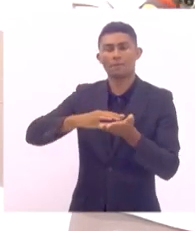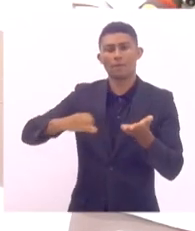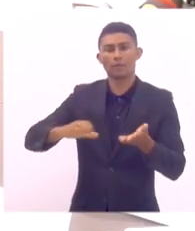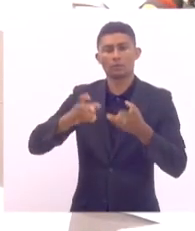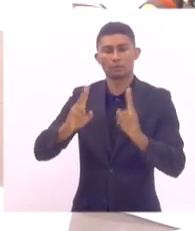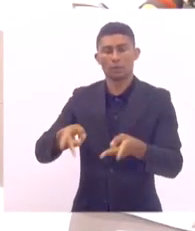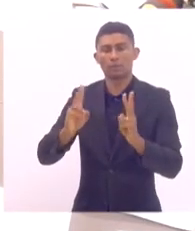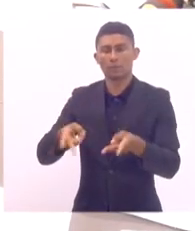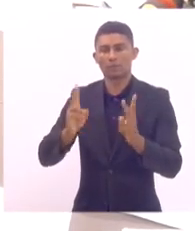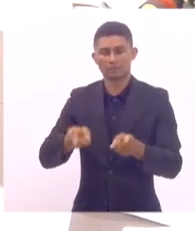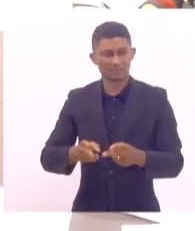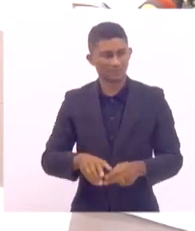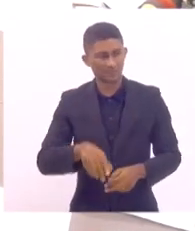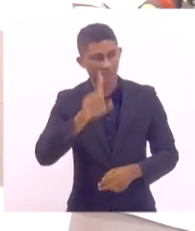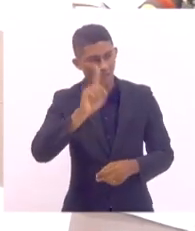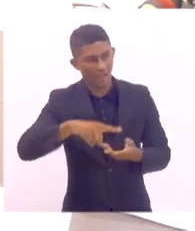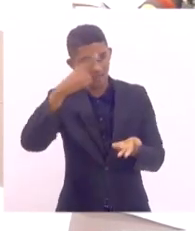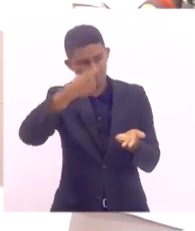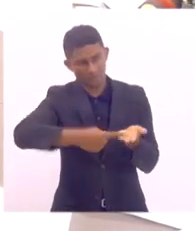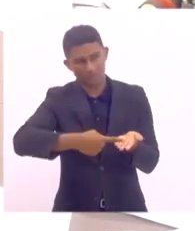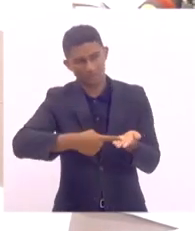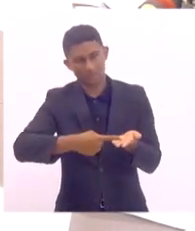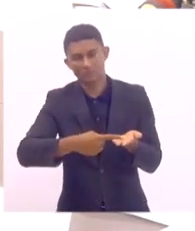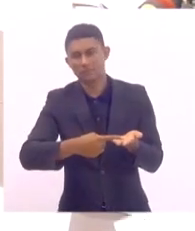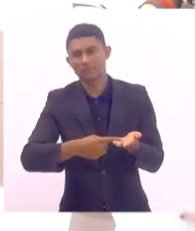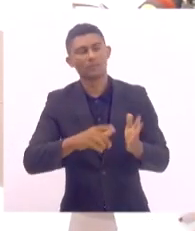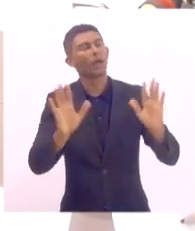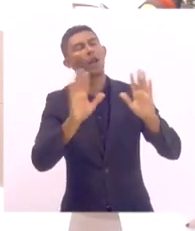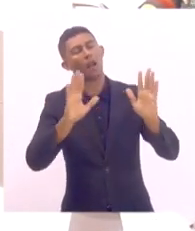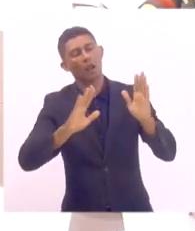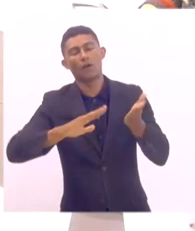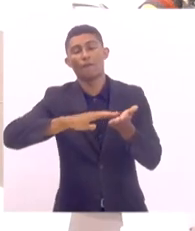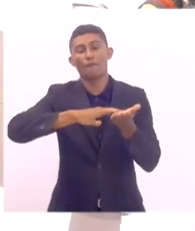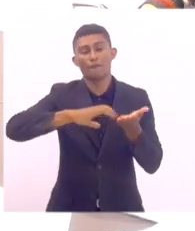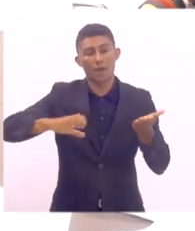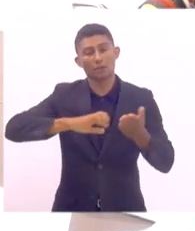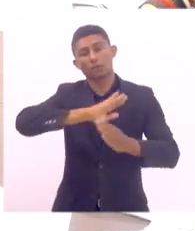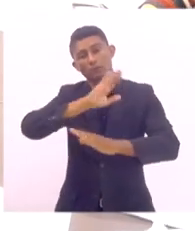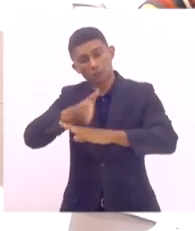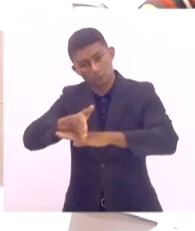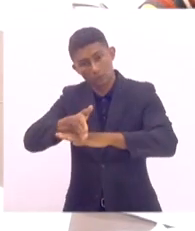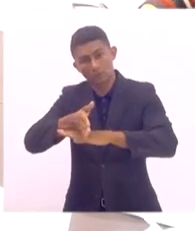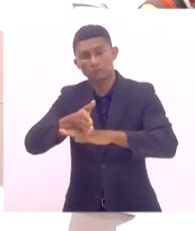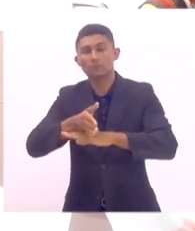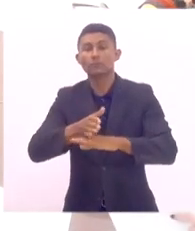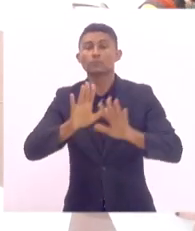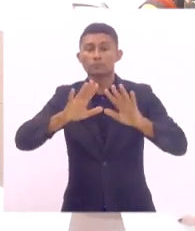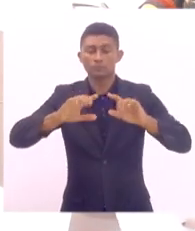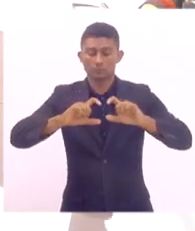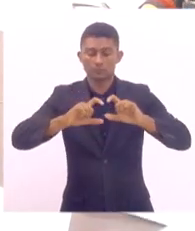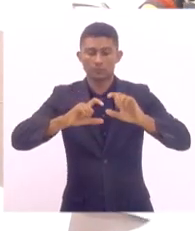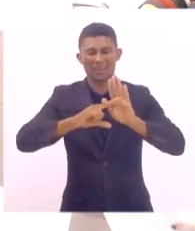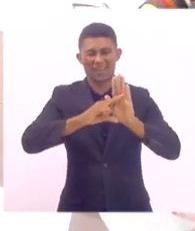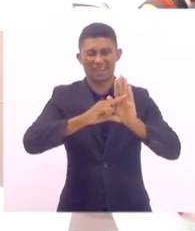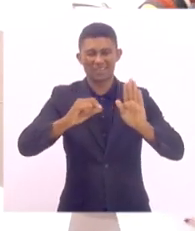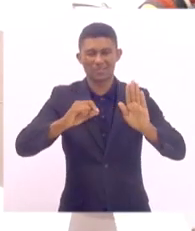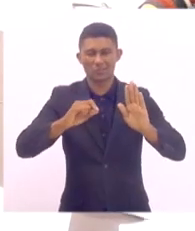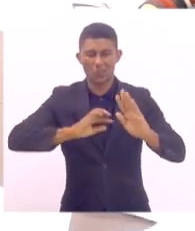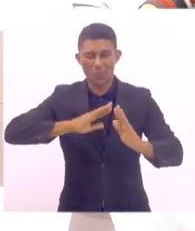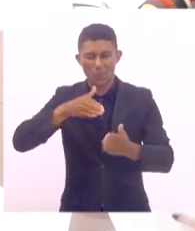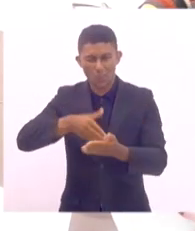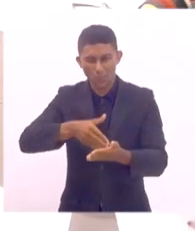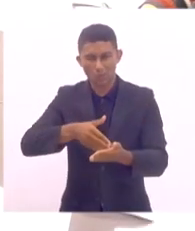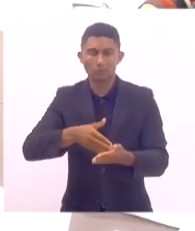Não. O acordo é, derrubar o veto, com exceção, mantendo o último artigo vetado. O último